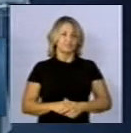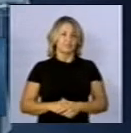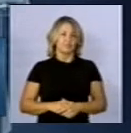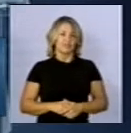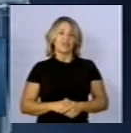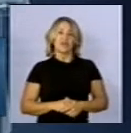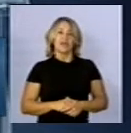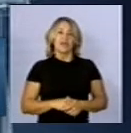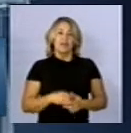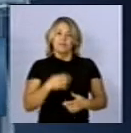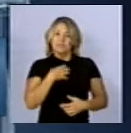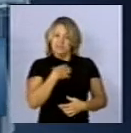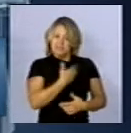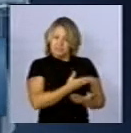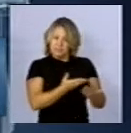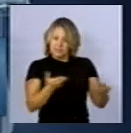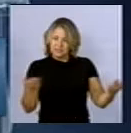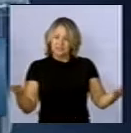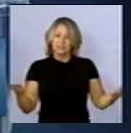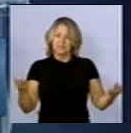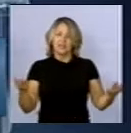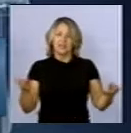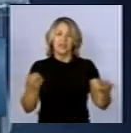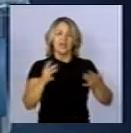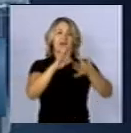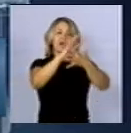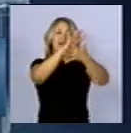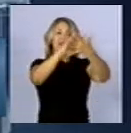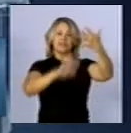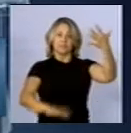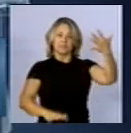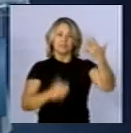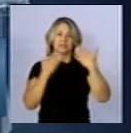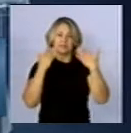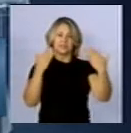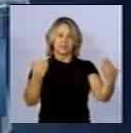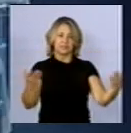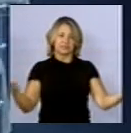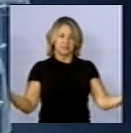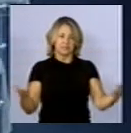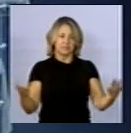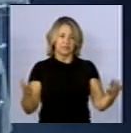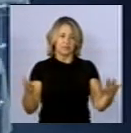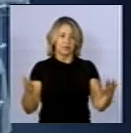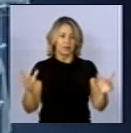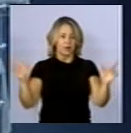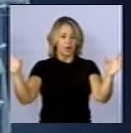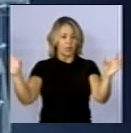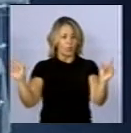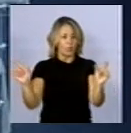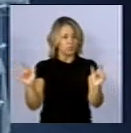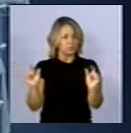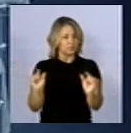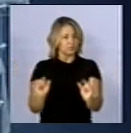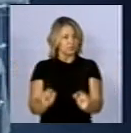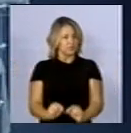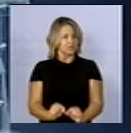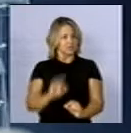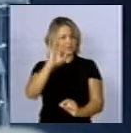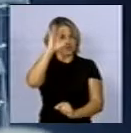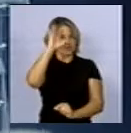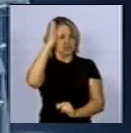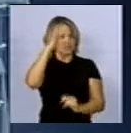efeito de sensibilização essa tabela que aí apresentamos ela condensa os resultados dos